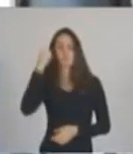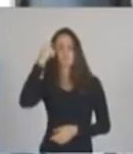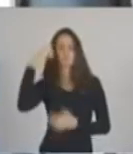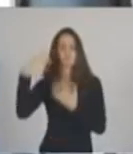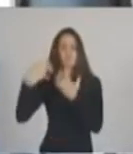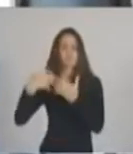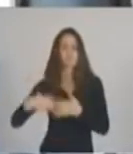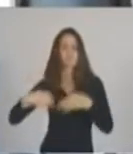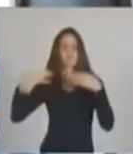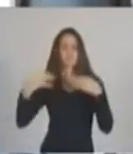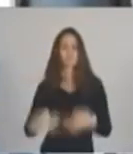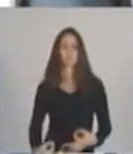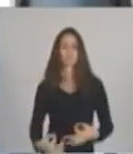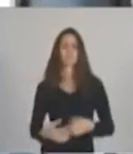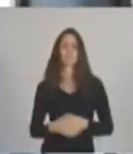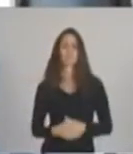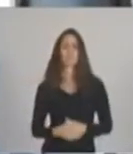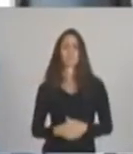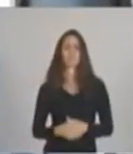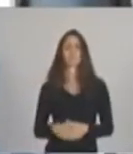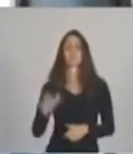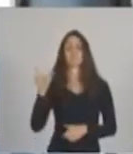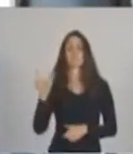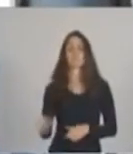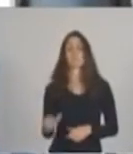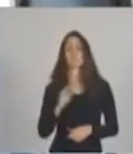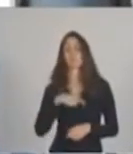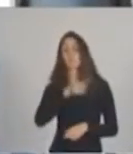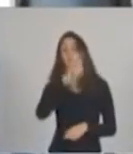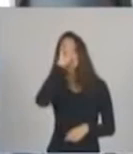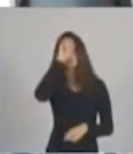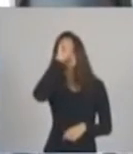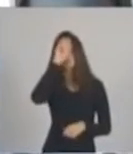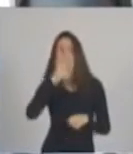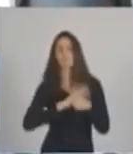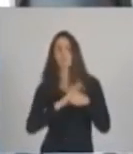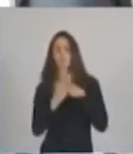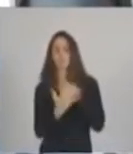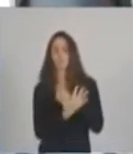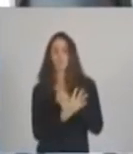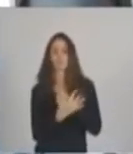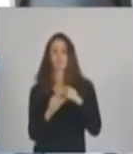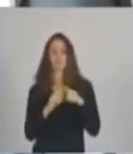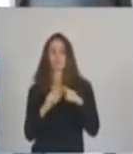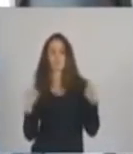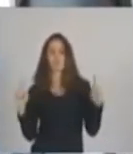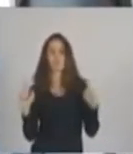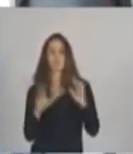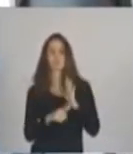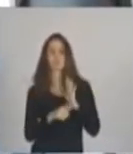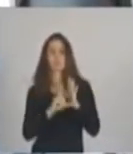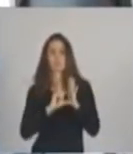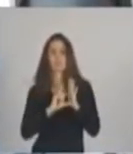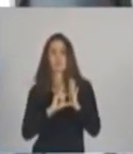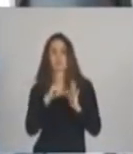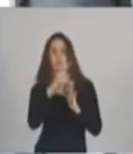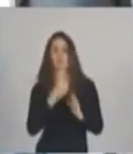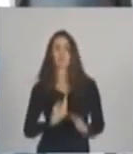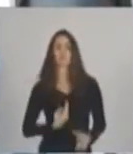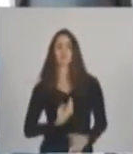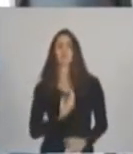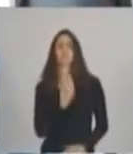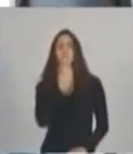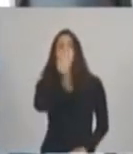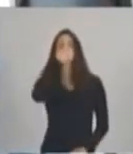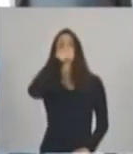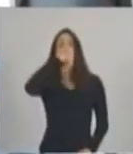lógico perfeito. E ela estava internada com Covid, mas antes que ela fosse, inclusive, entubada, antes que